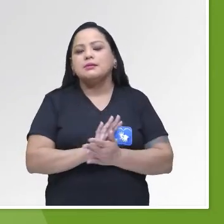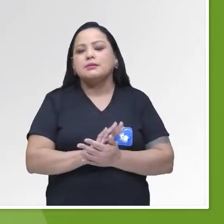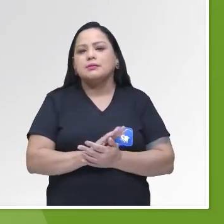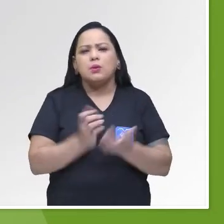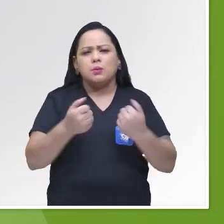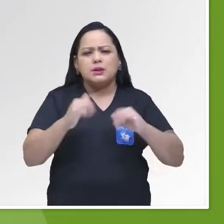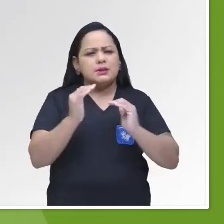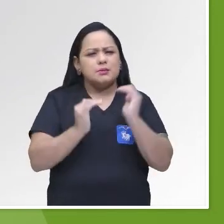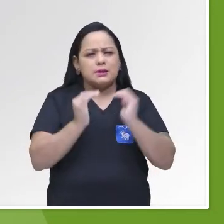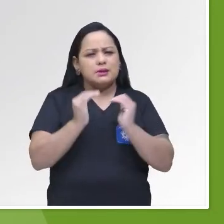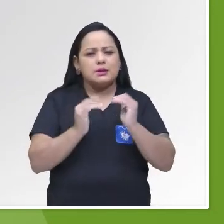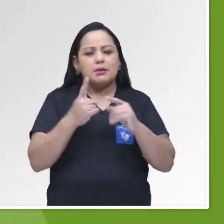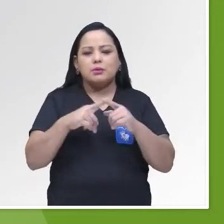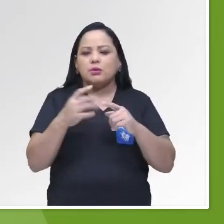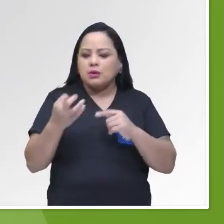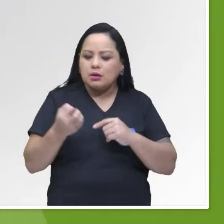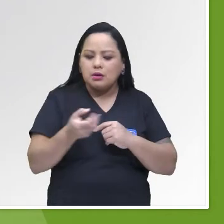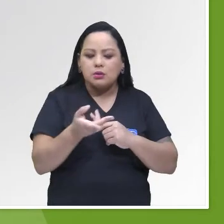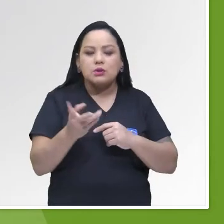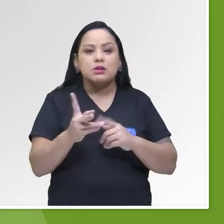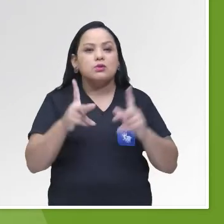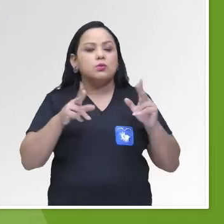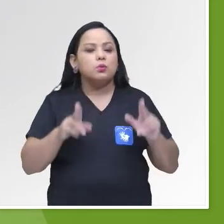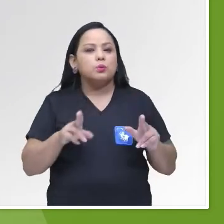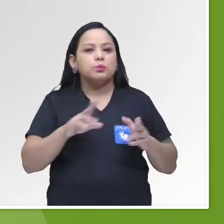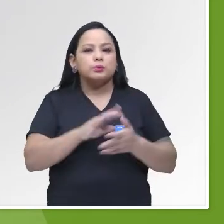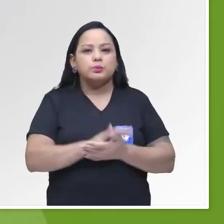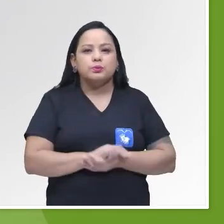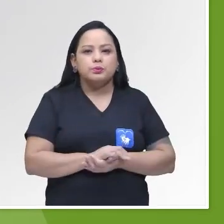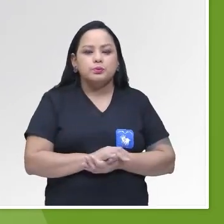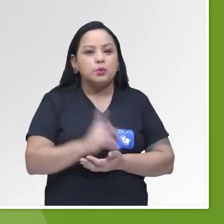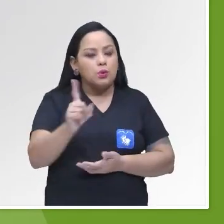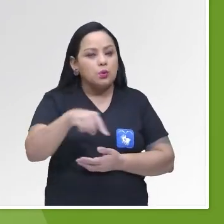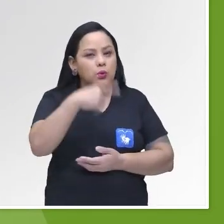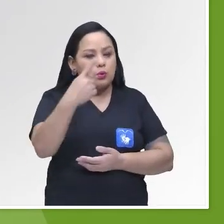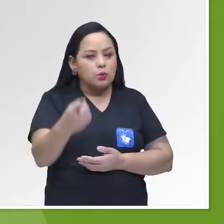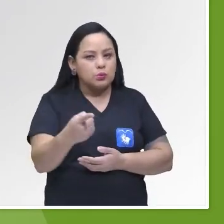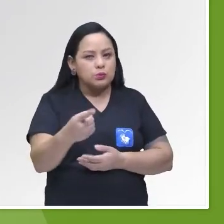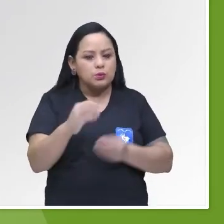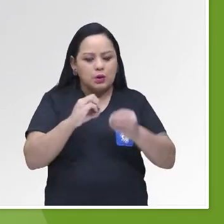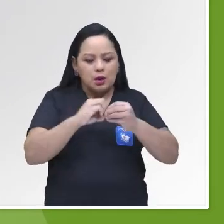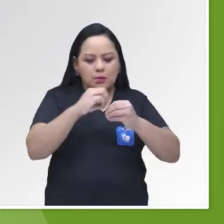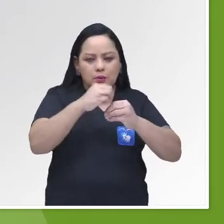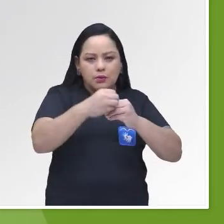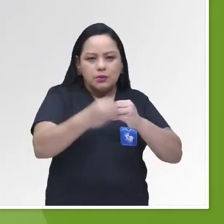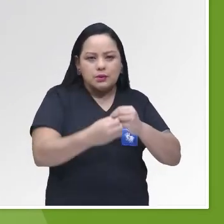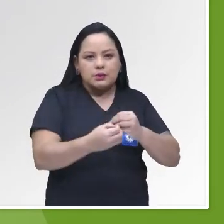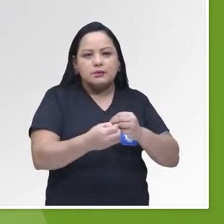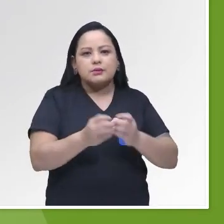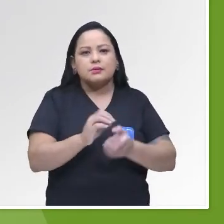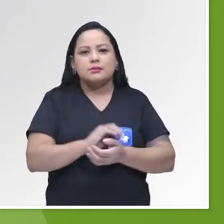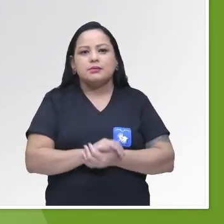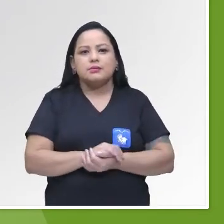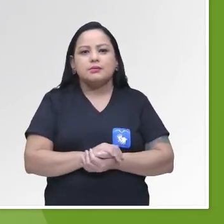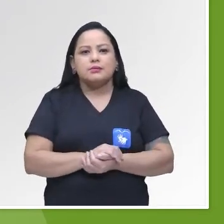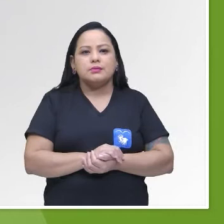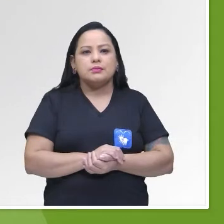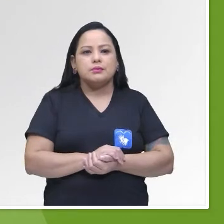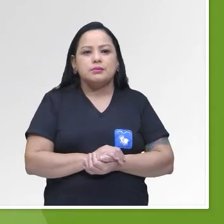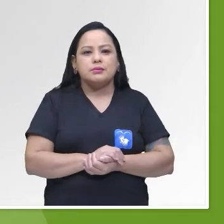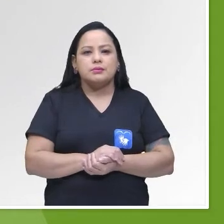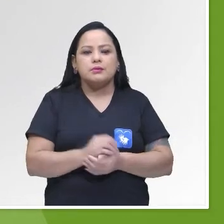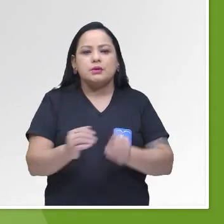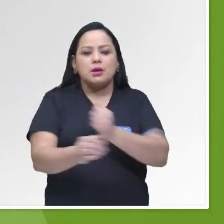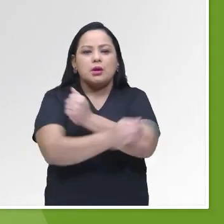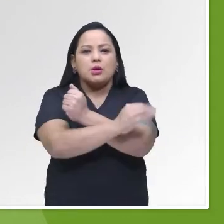preciso balancear porque as quantidades estão iguais. O próximo é essa molécula aqui, ó, o ácido